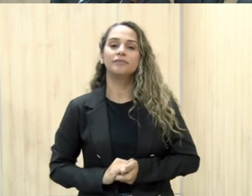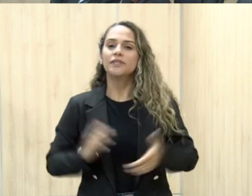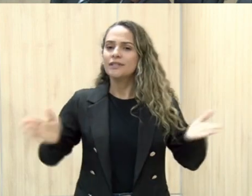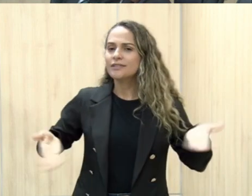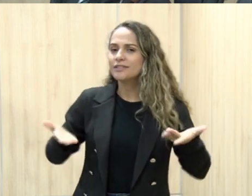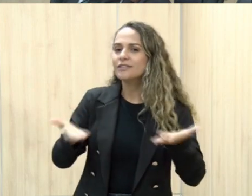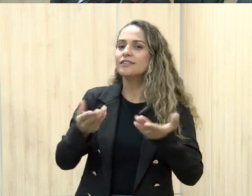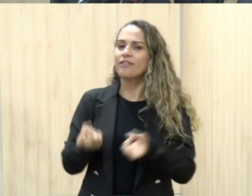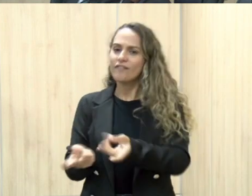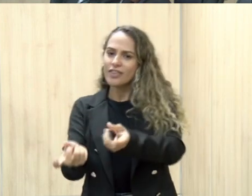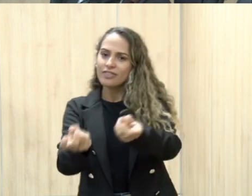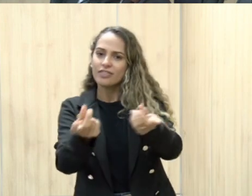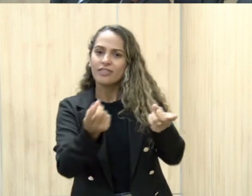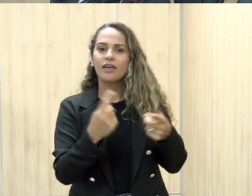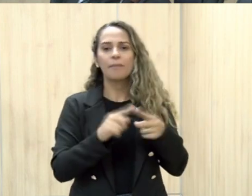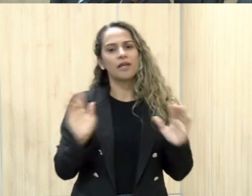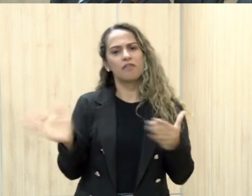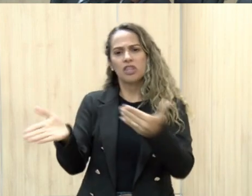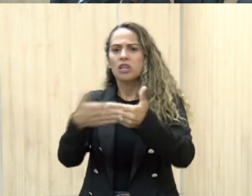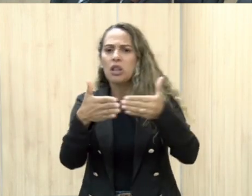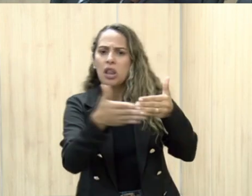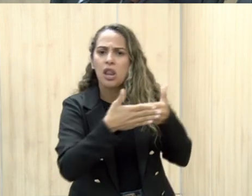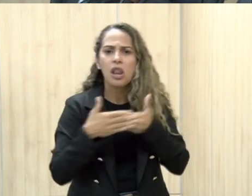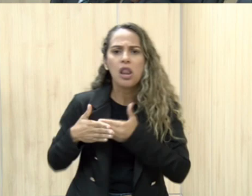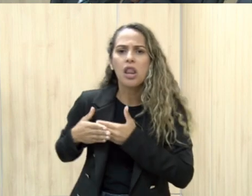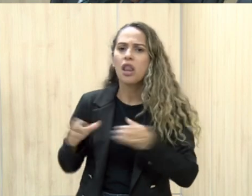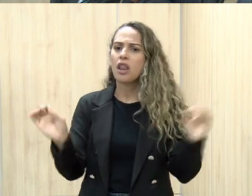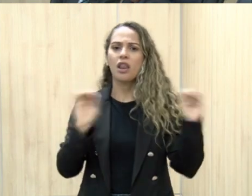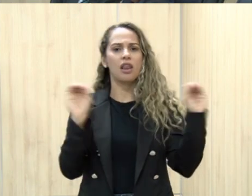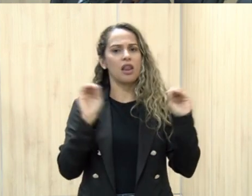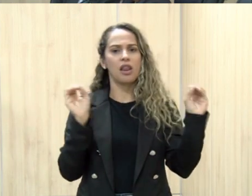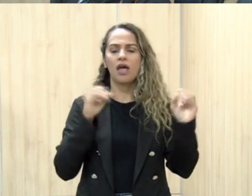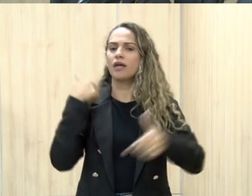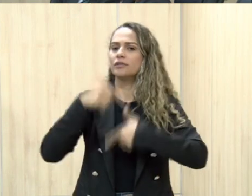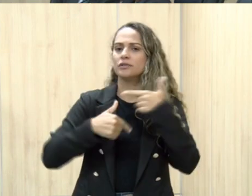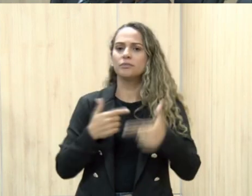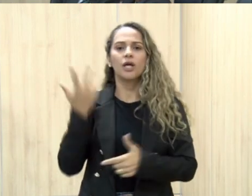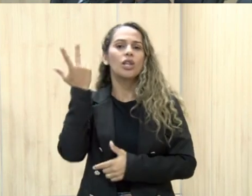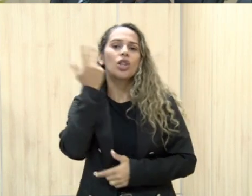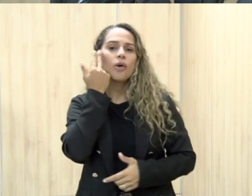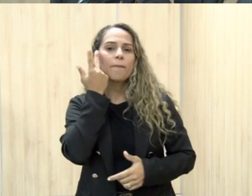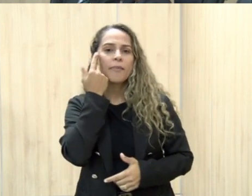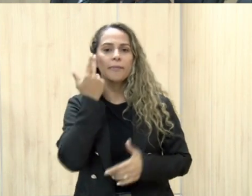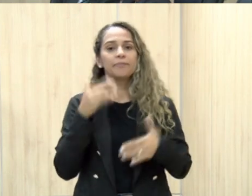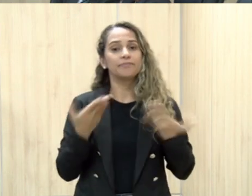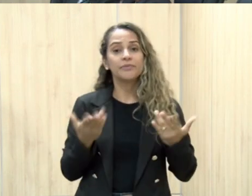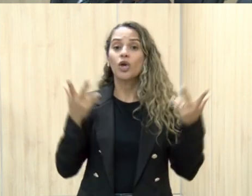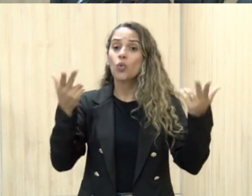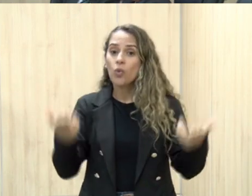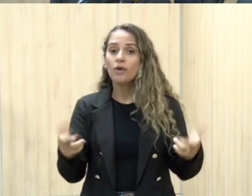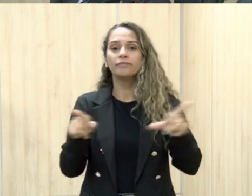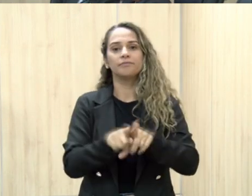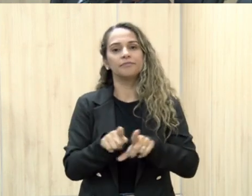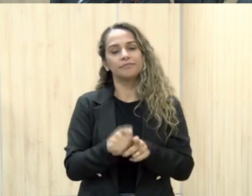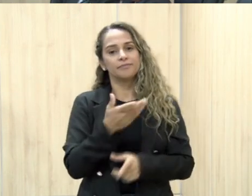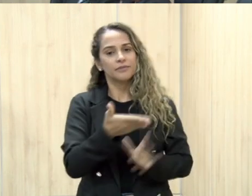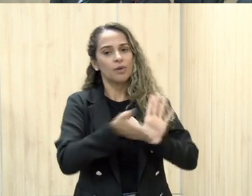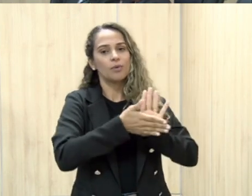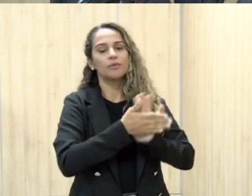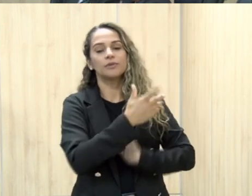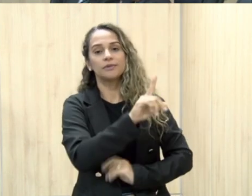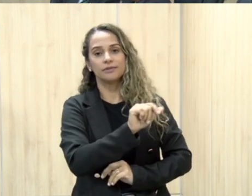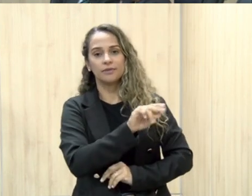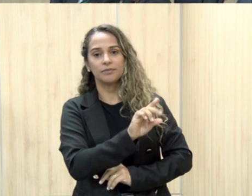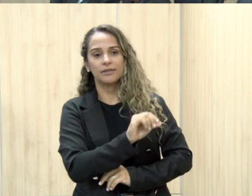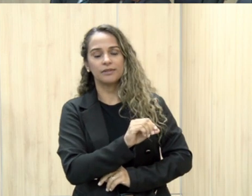incentivo começa a vender no entanto nenhuma Porta Fechada nada vida segue normal é a mesma a mesma coisa aqui com a propositura do